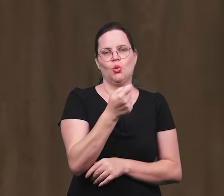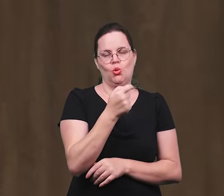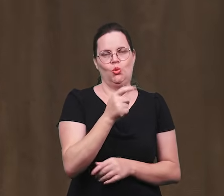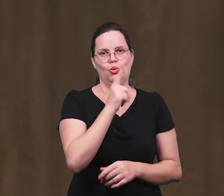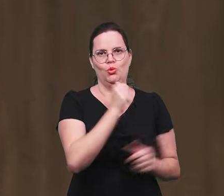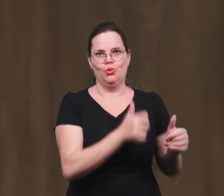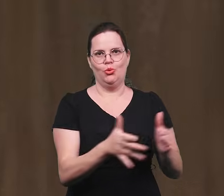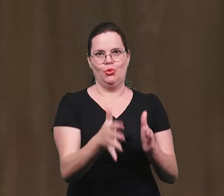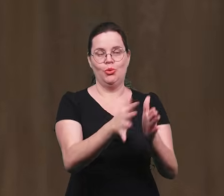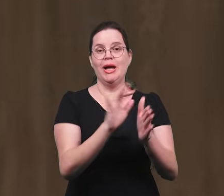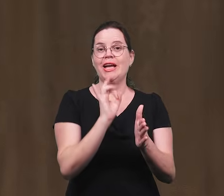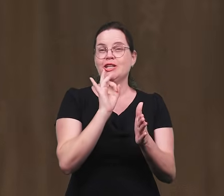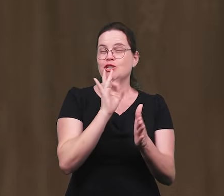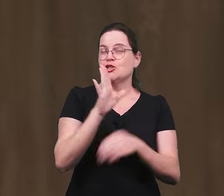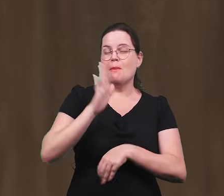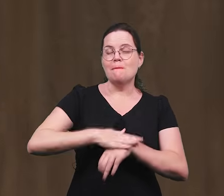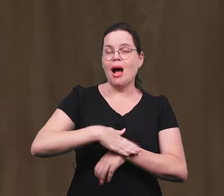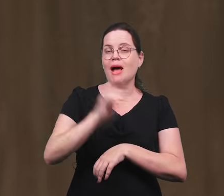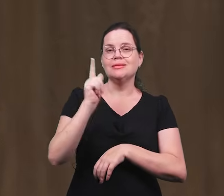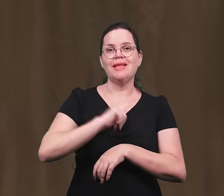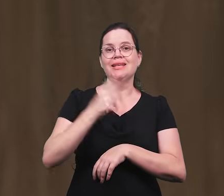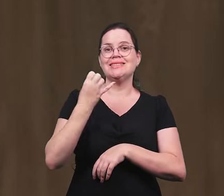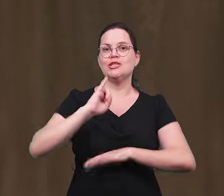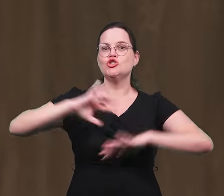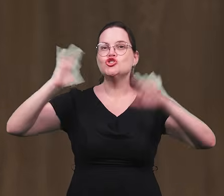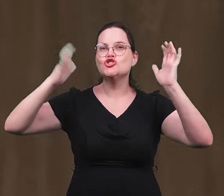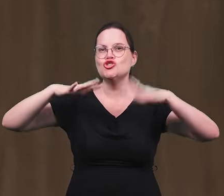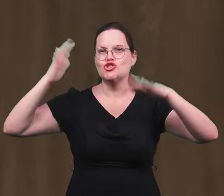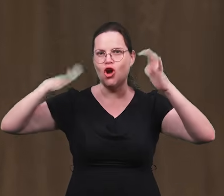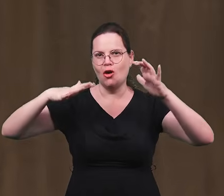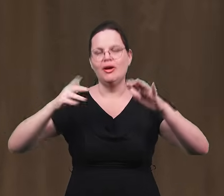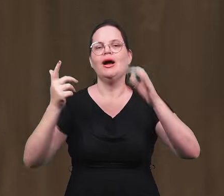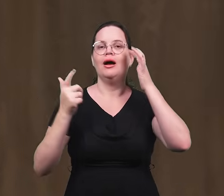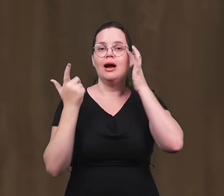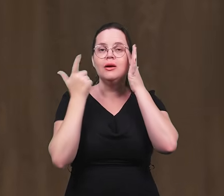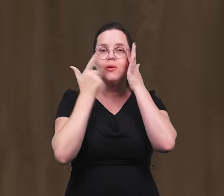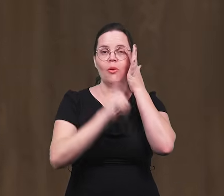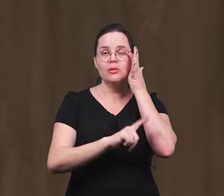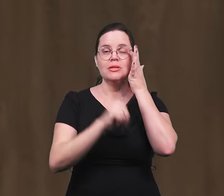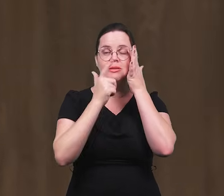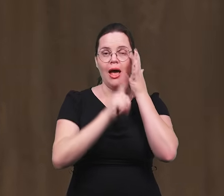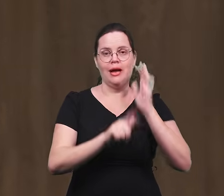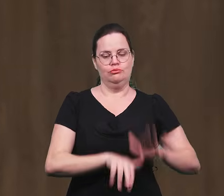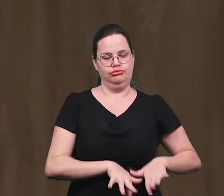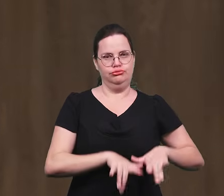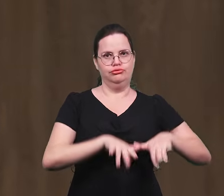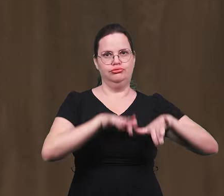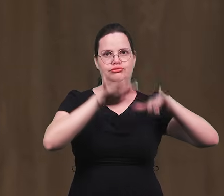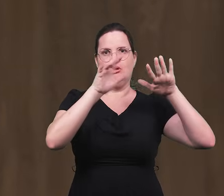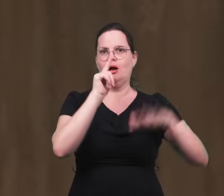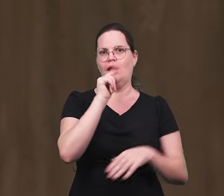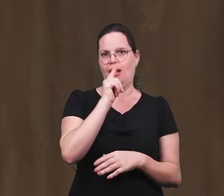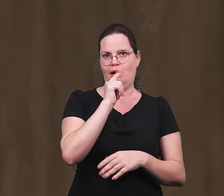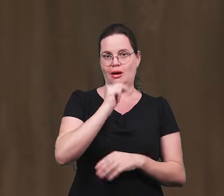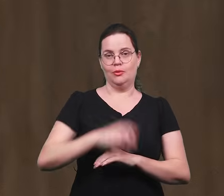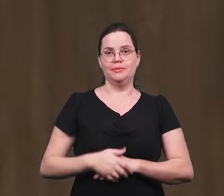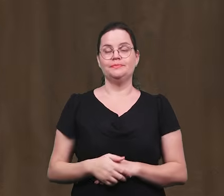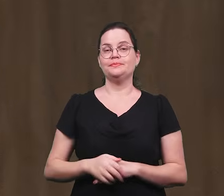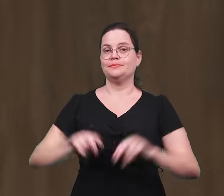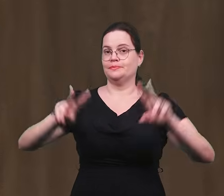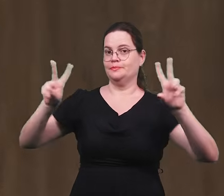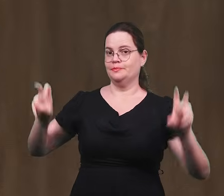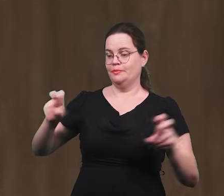que só acontecem mais na época das chuvas, né? Quando é na estação chuvosa que essas fontes se enchem. E as